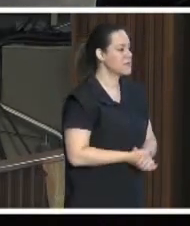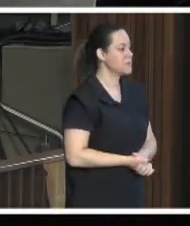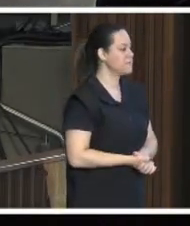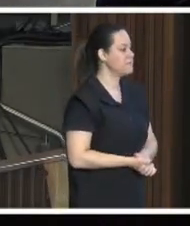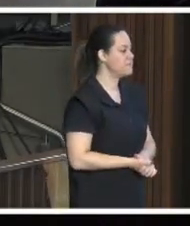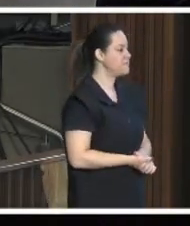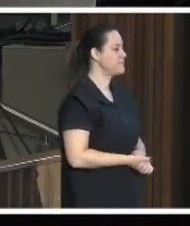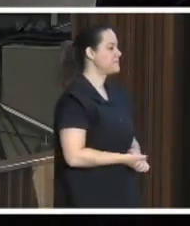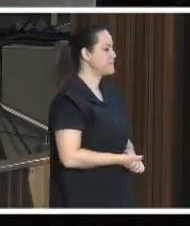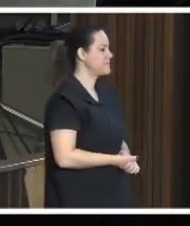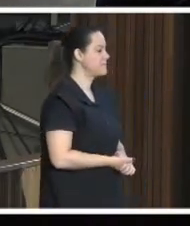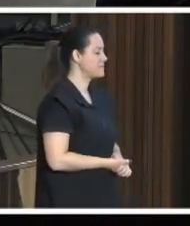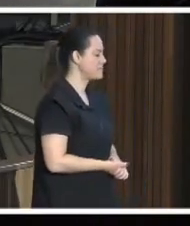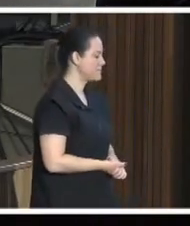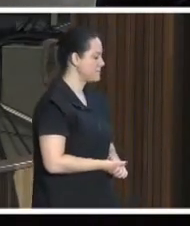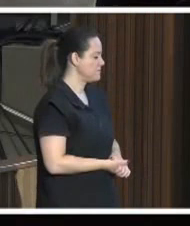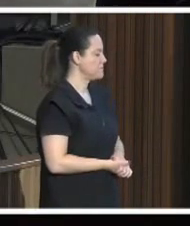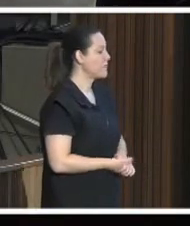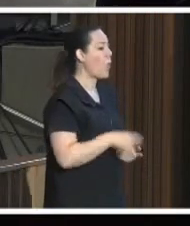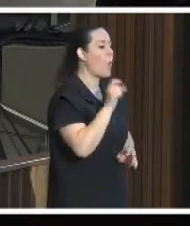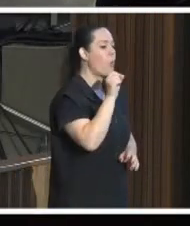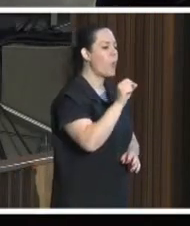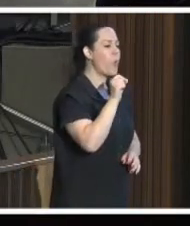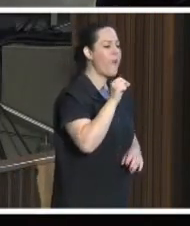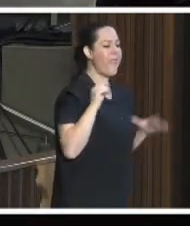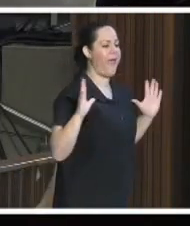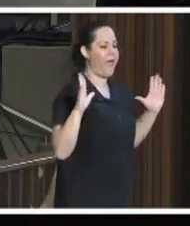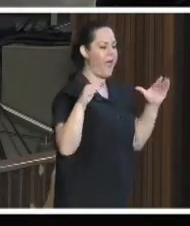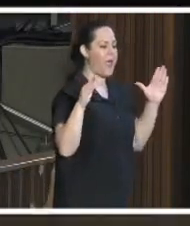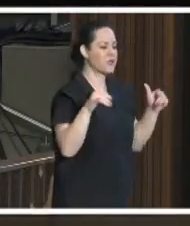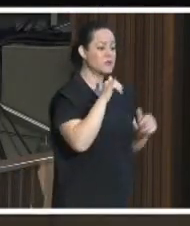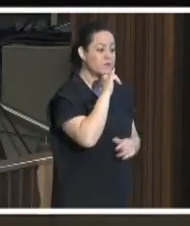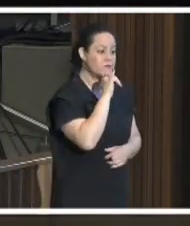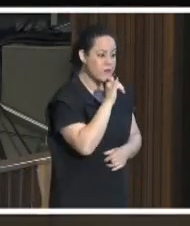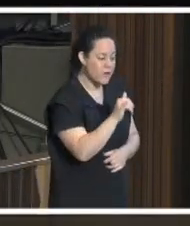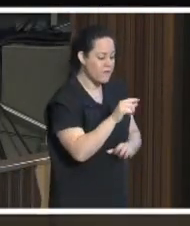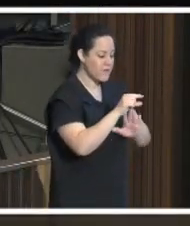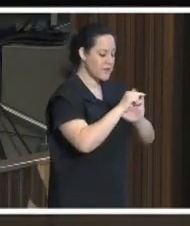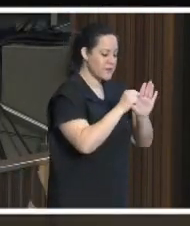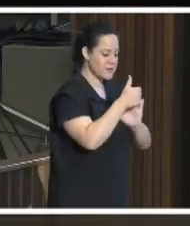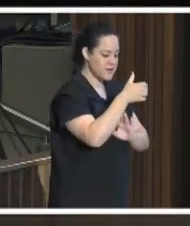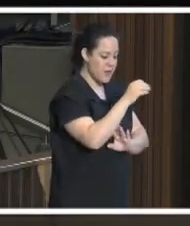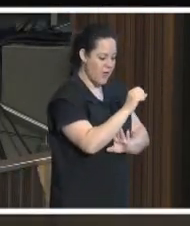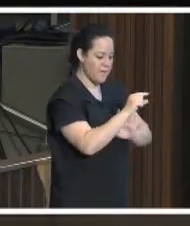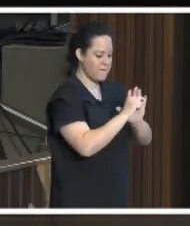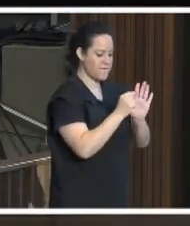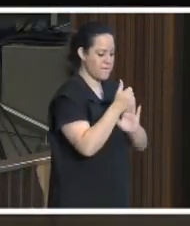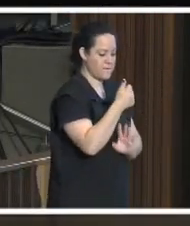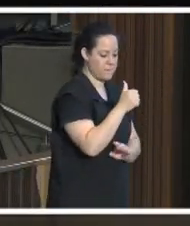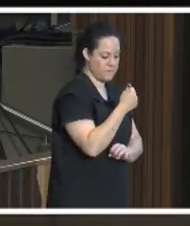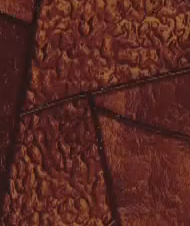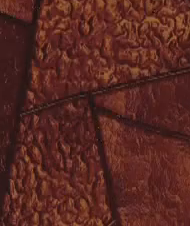porque a mensagem que o anjo trouxe foi esta, nos versículos 10 e 11. Mas o anjo